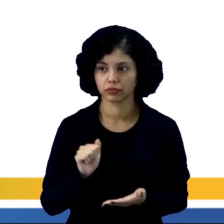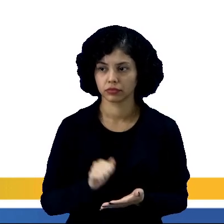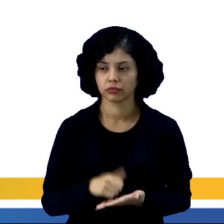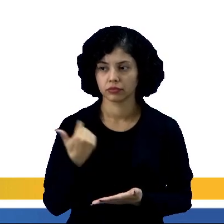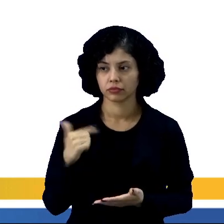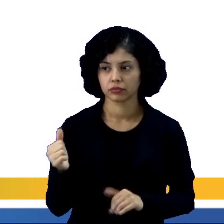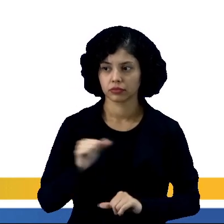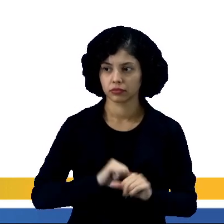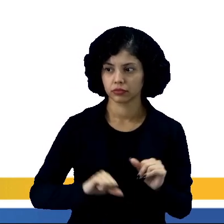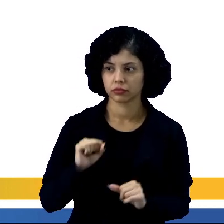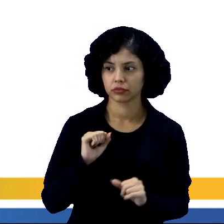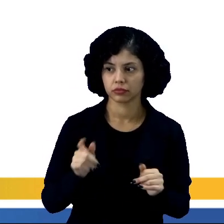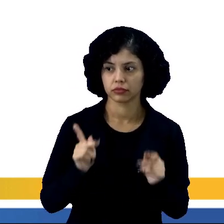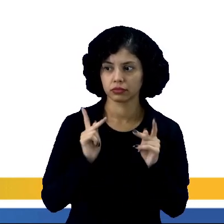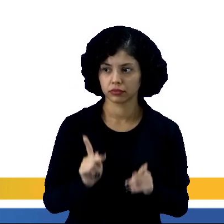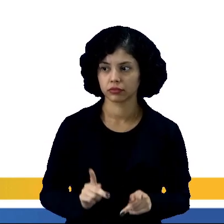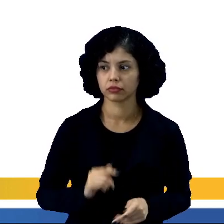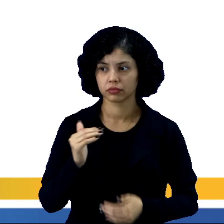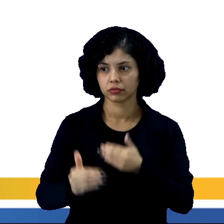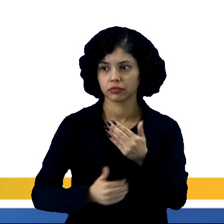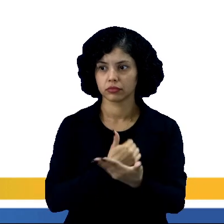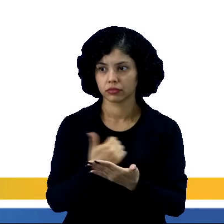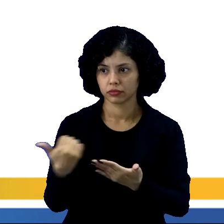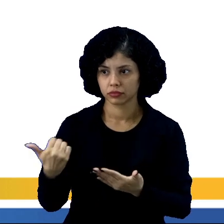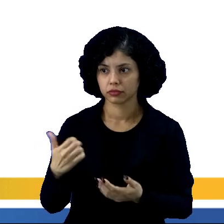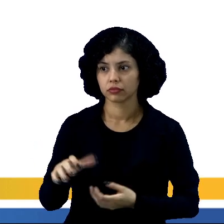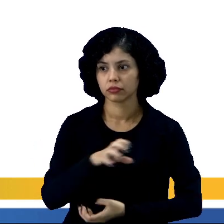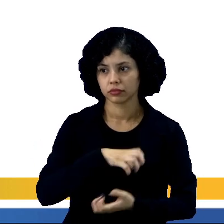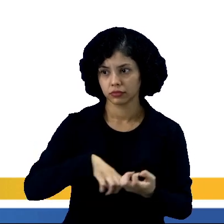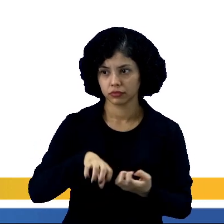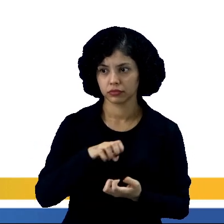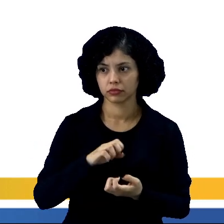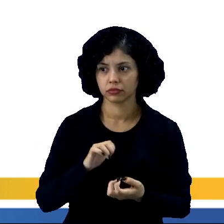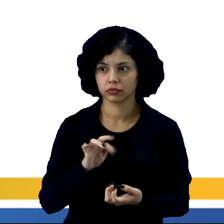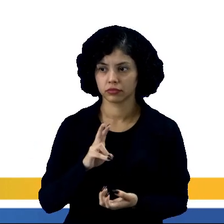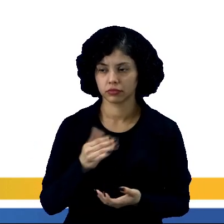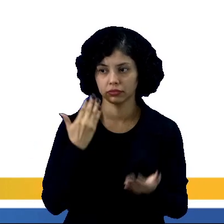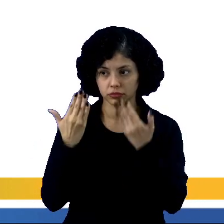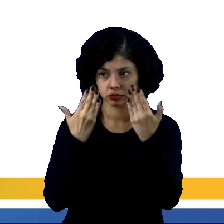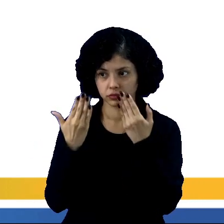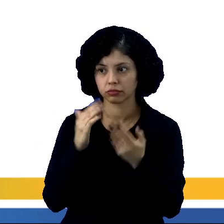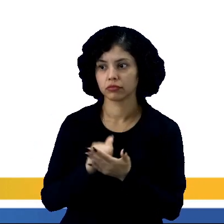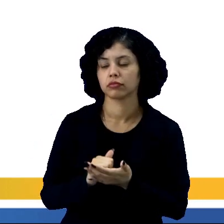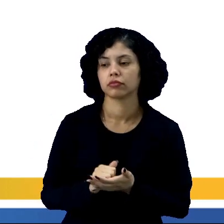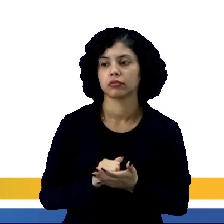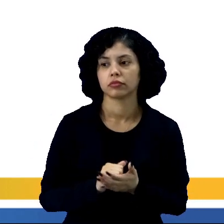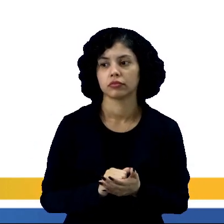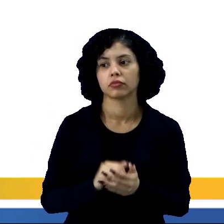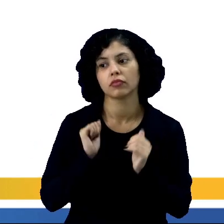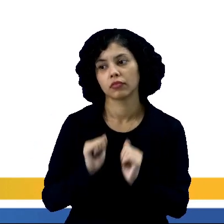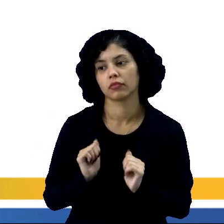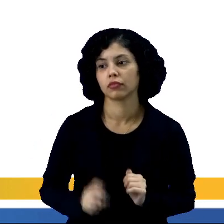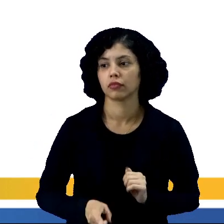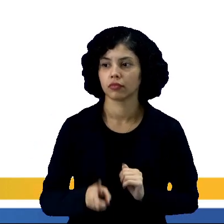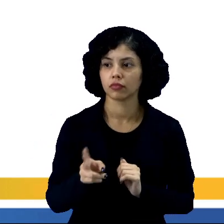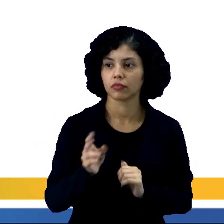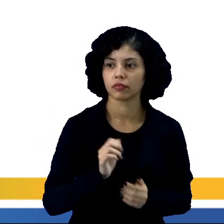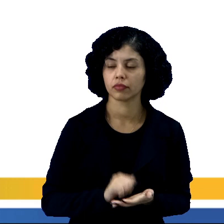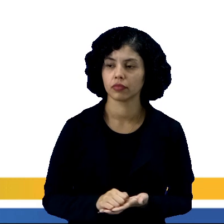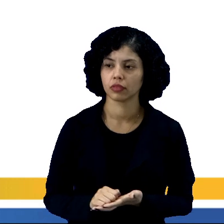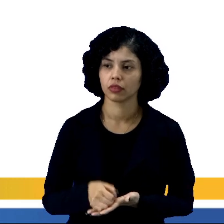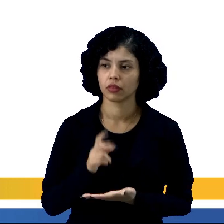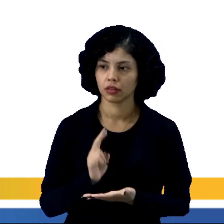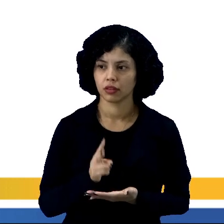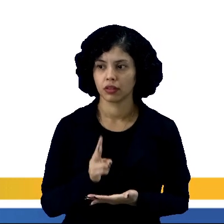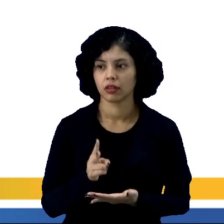Sem alteração do comportamento ao longo da ação, nem evolução psicológica. Ela permanece, tá?